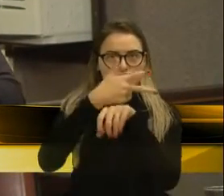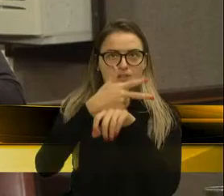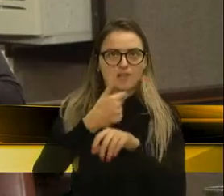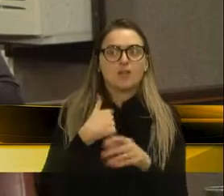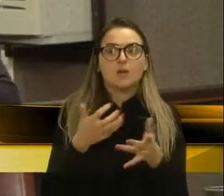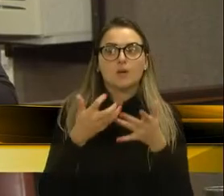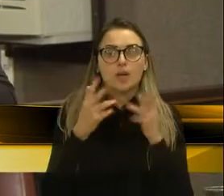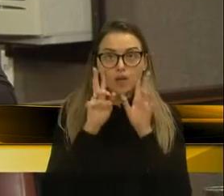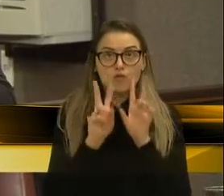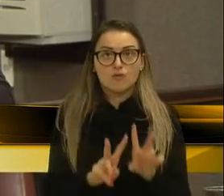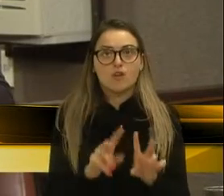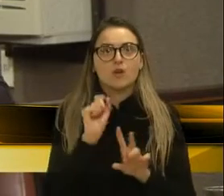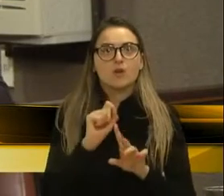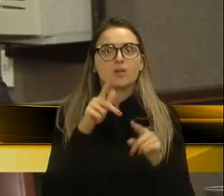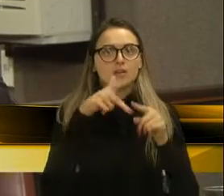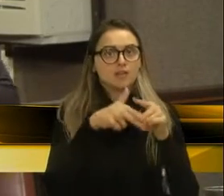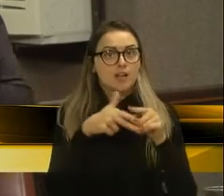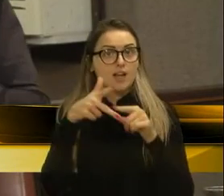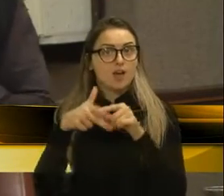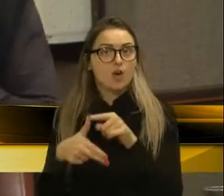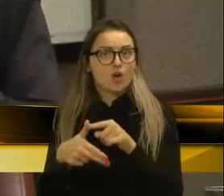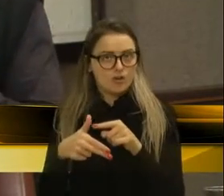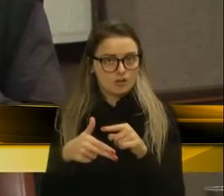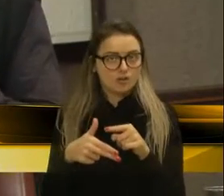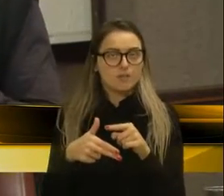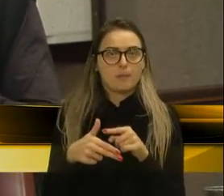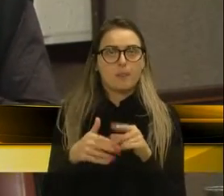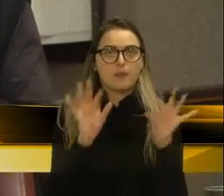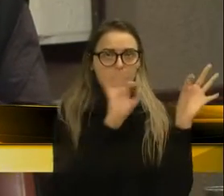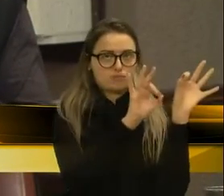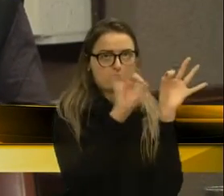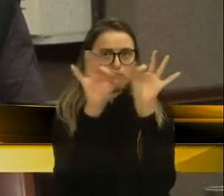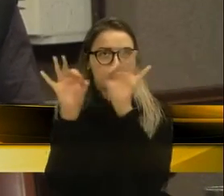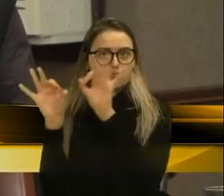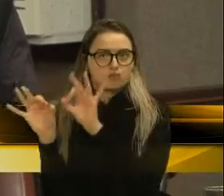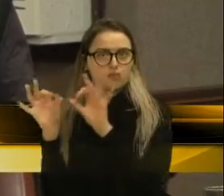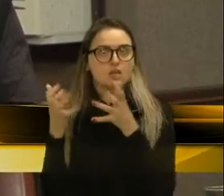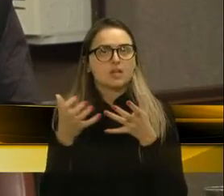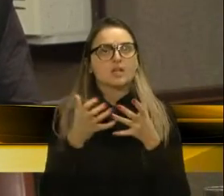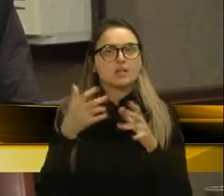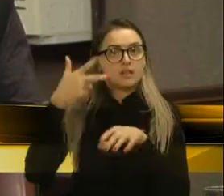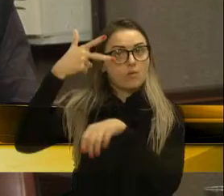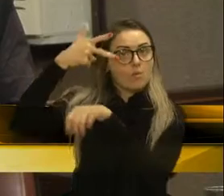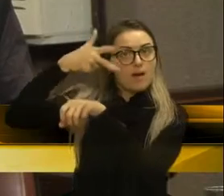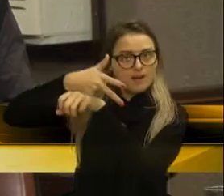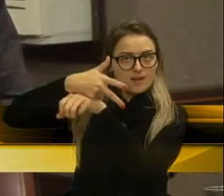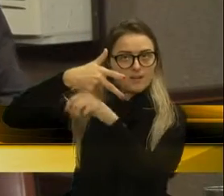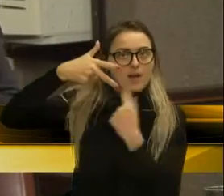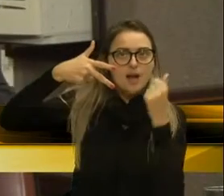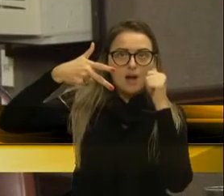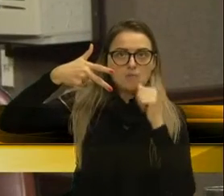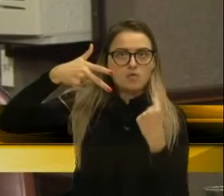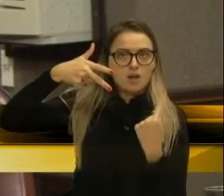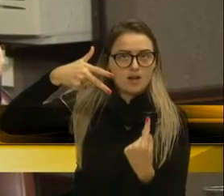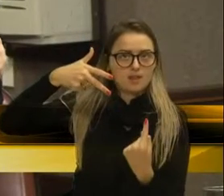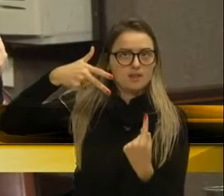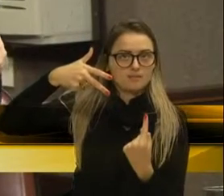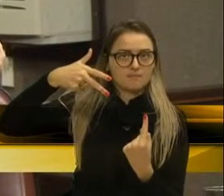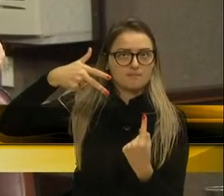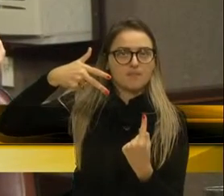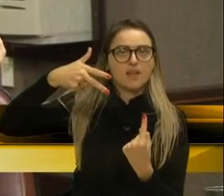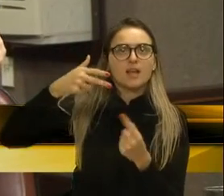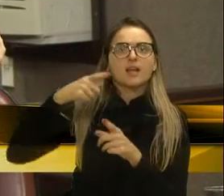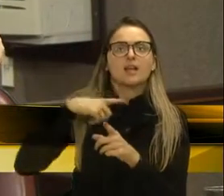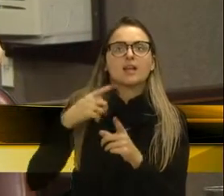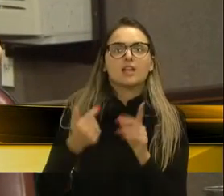quero ver se não tem corte nessas imagens. Daí tem uma câmera atrás dessa mulher. E ela mandou justamente o